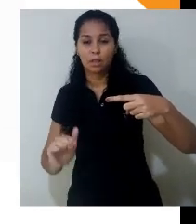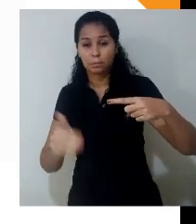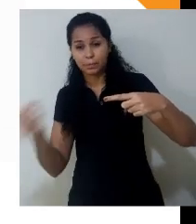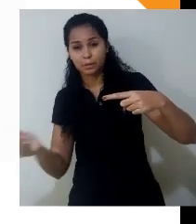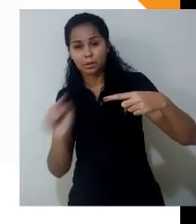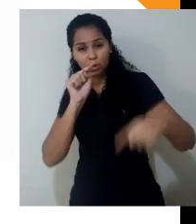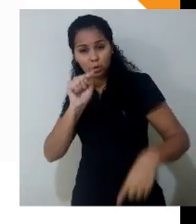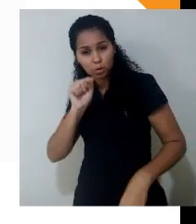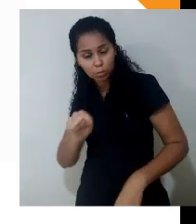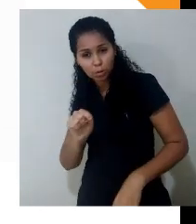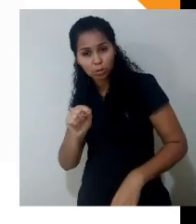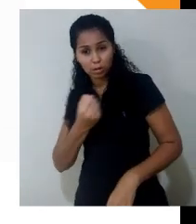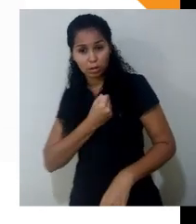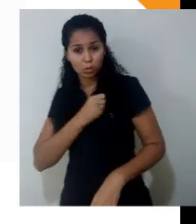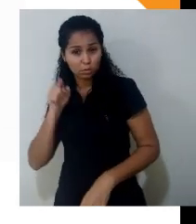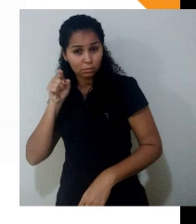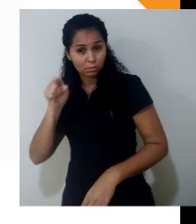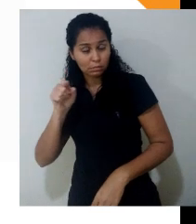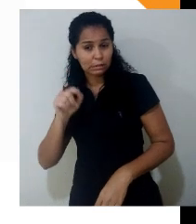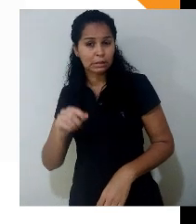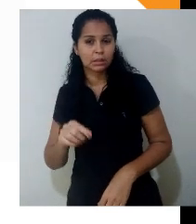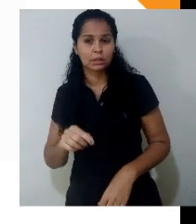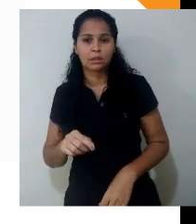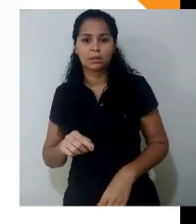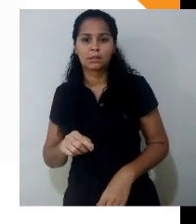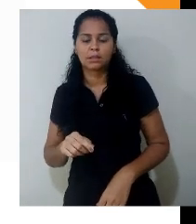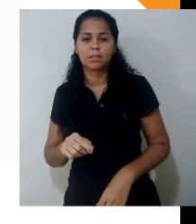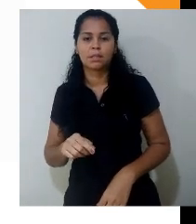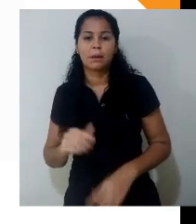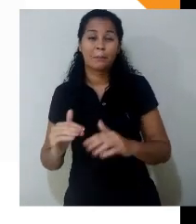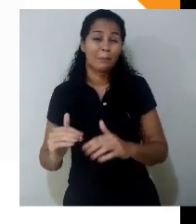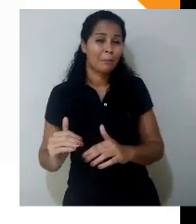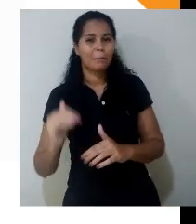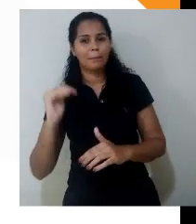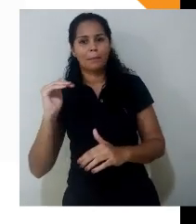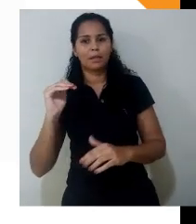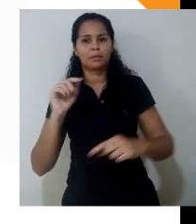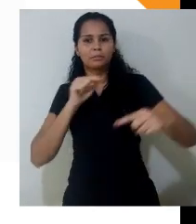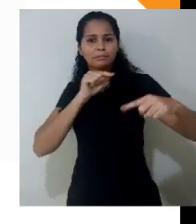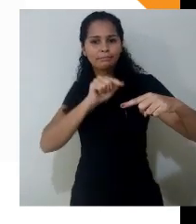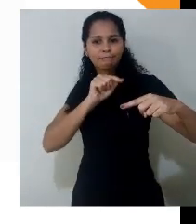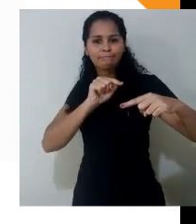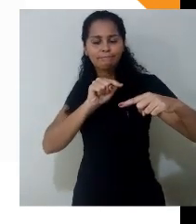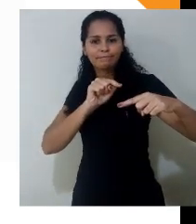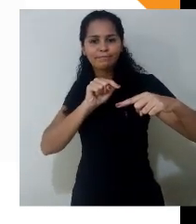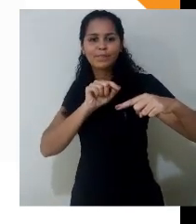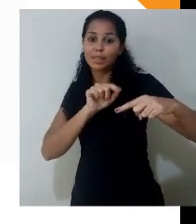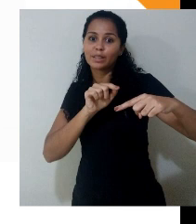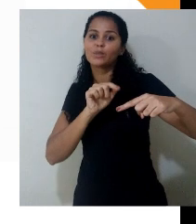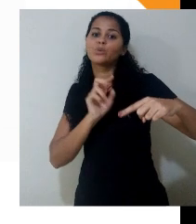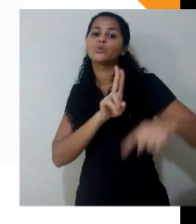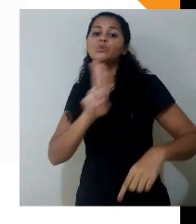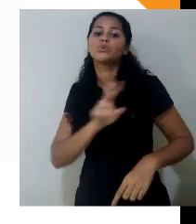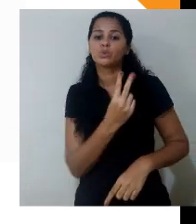dos dois pontos, ele vai ser maior do que o numerador da escala, que é, nesse caso aí, o